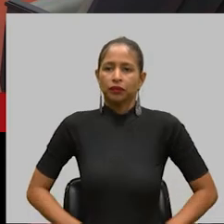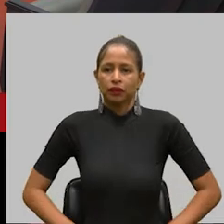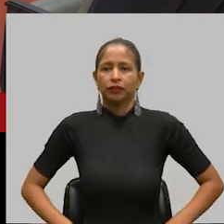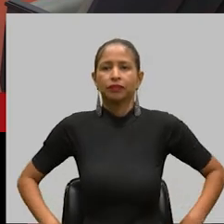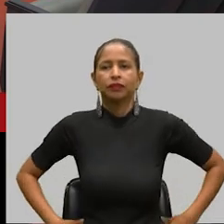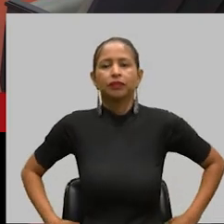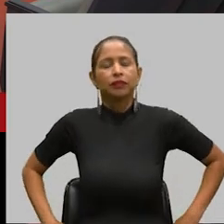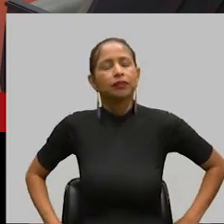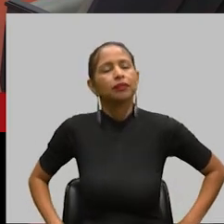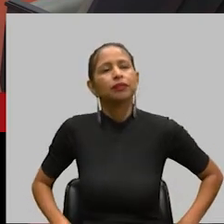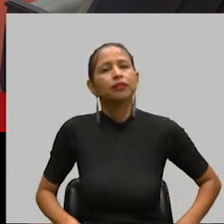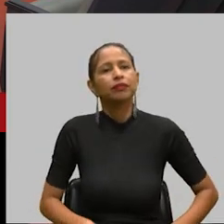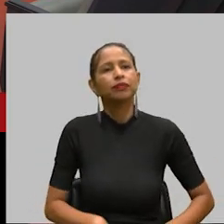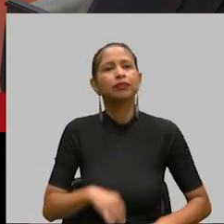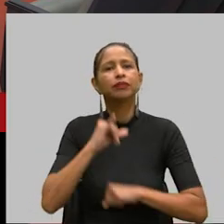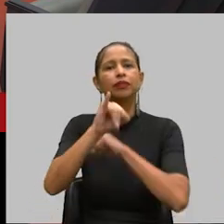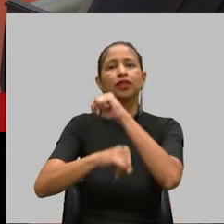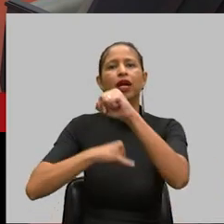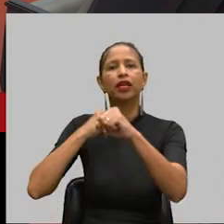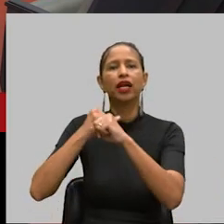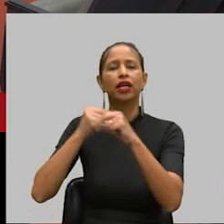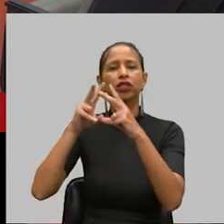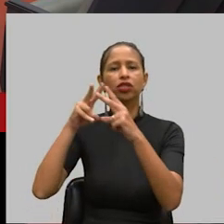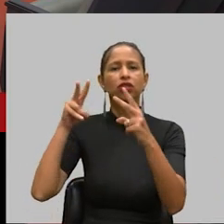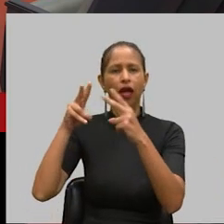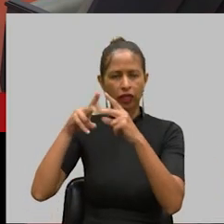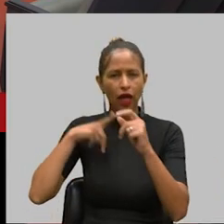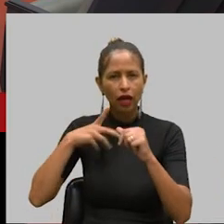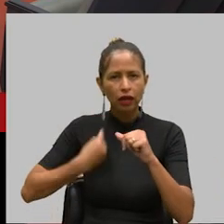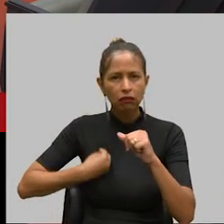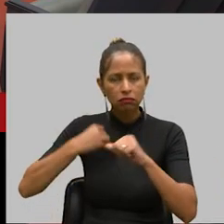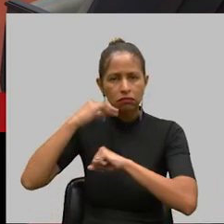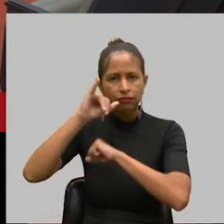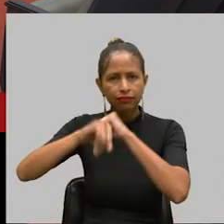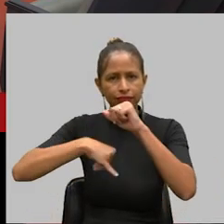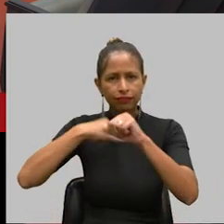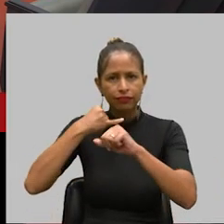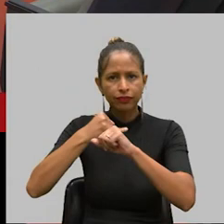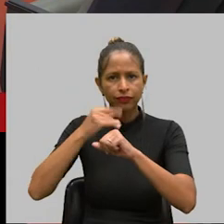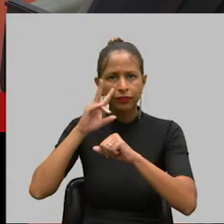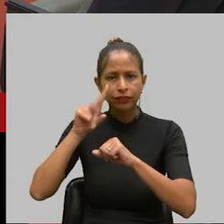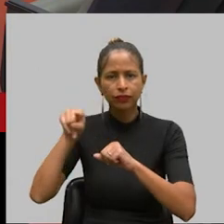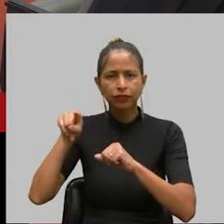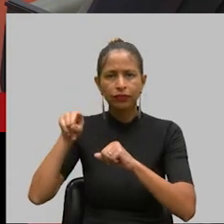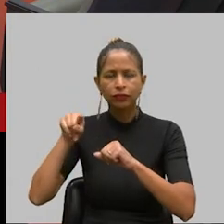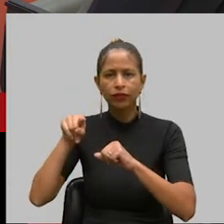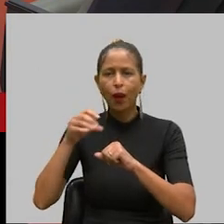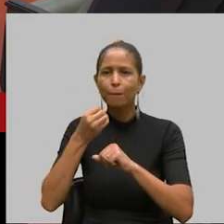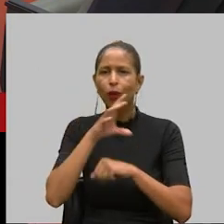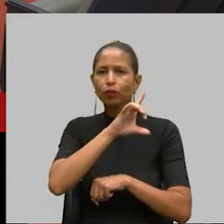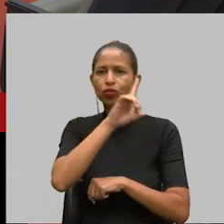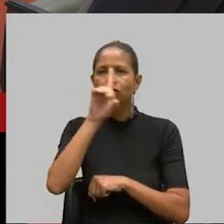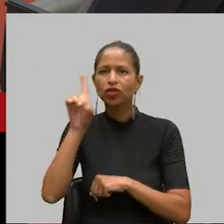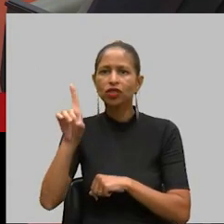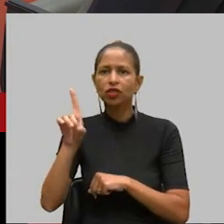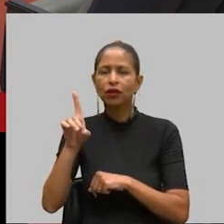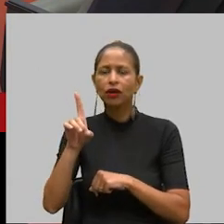ele participa virtualmente conosco ele está online Walter Bom